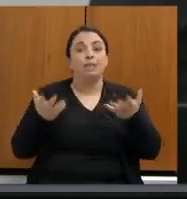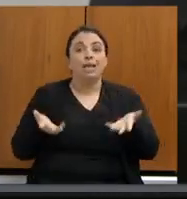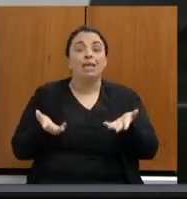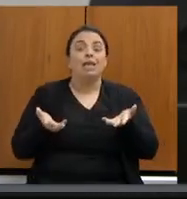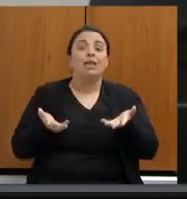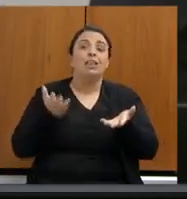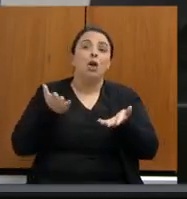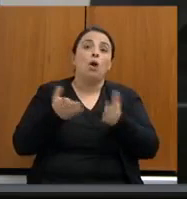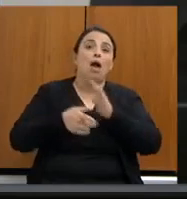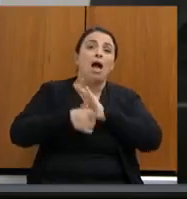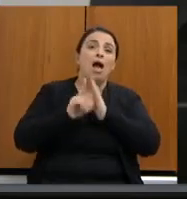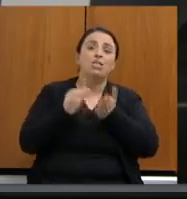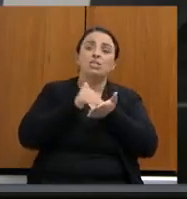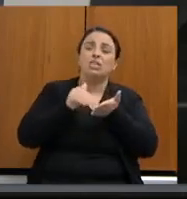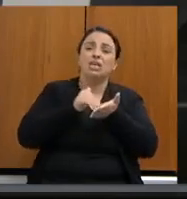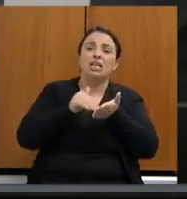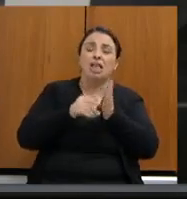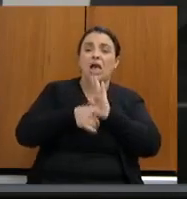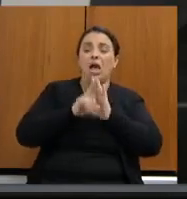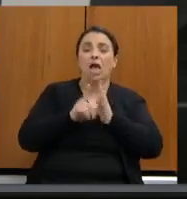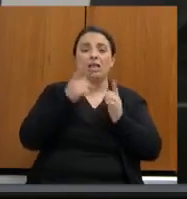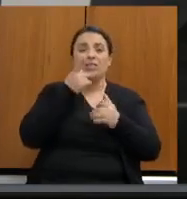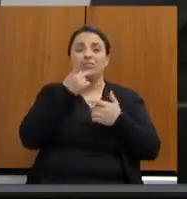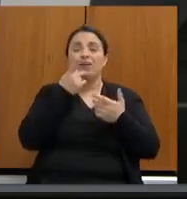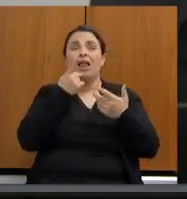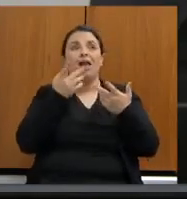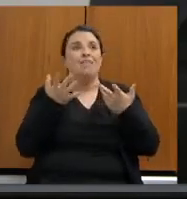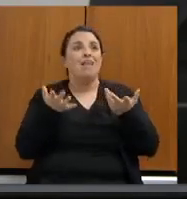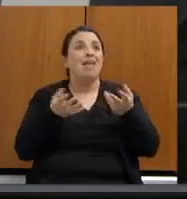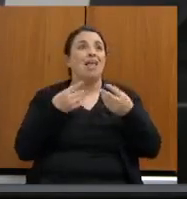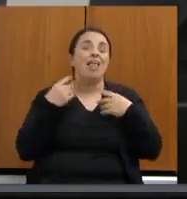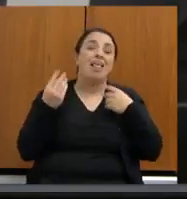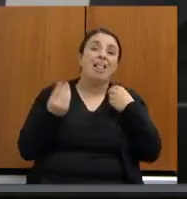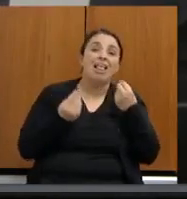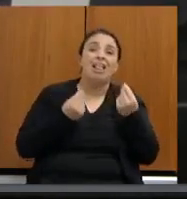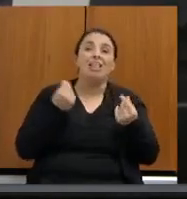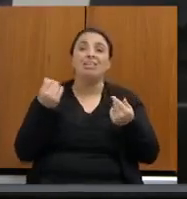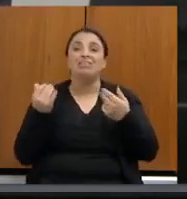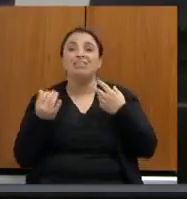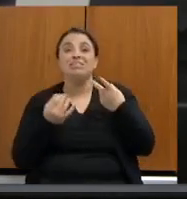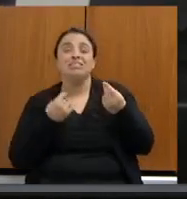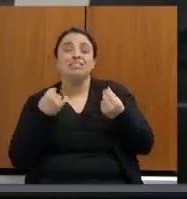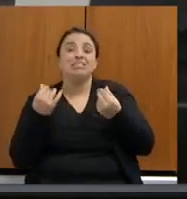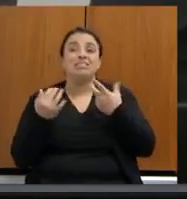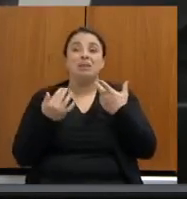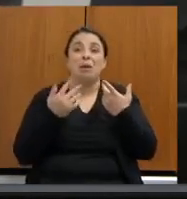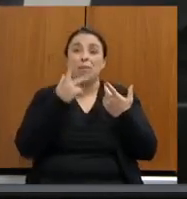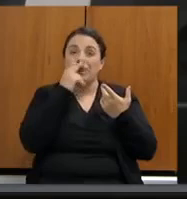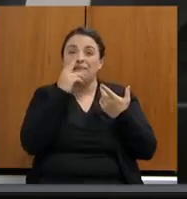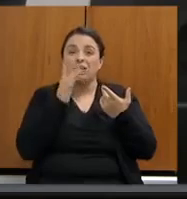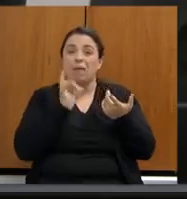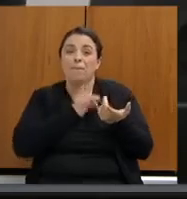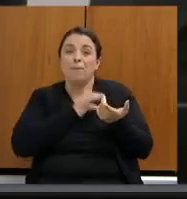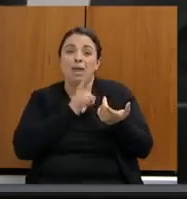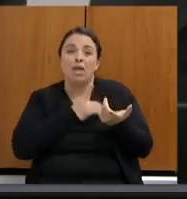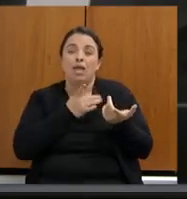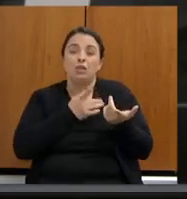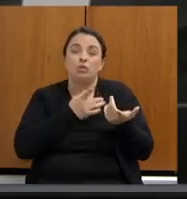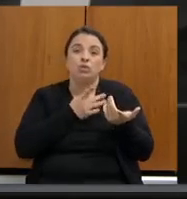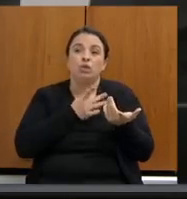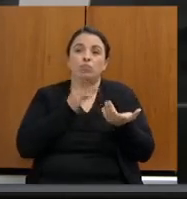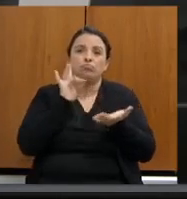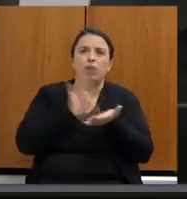secretário anterior via Com discurso mais parecia que no discurso de medo de colocar em prática